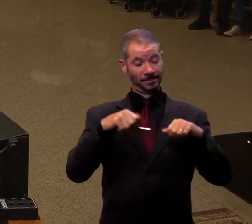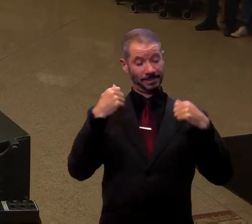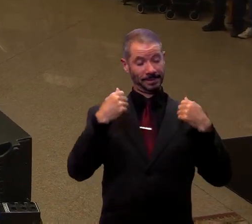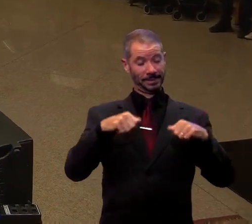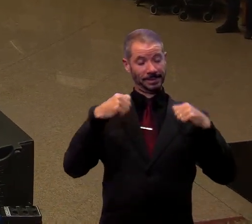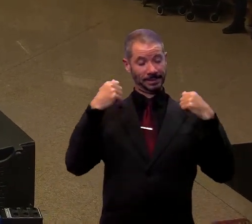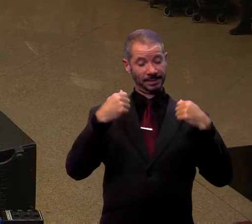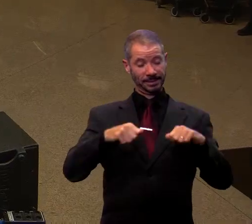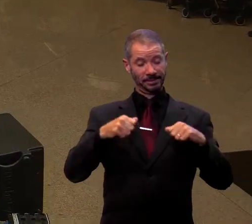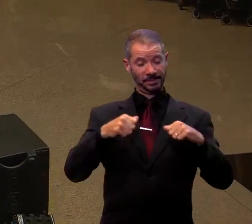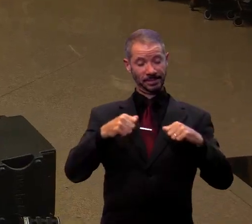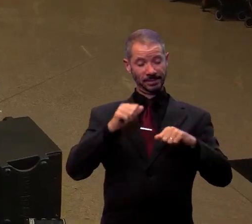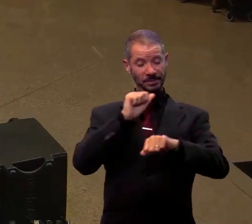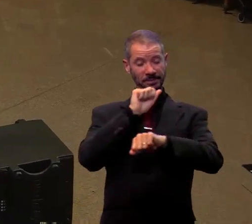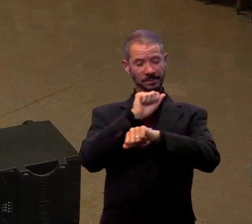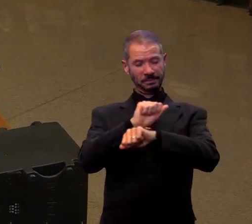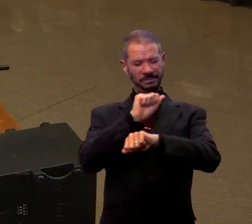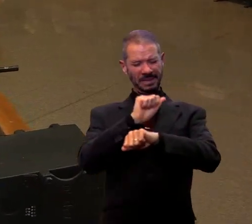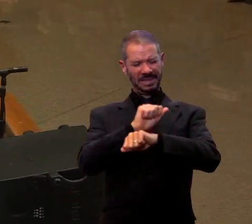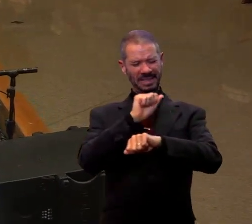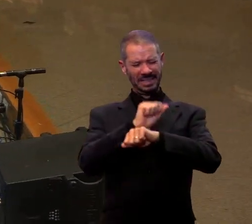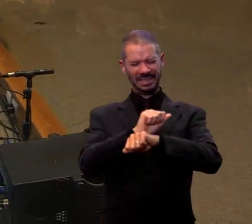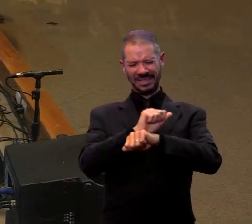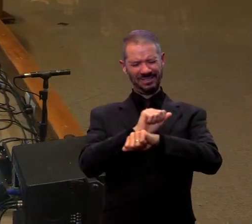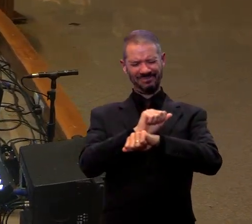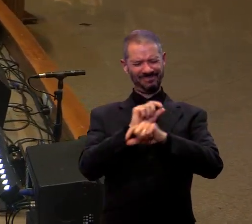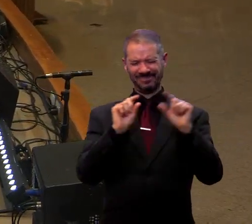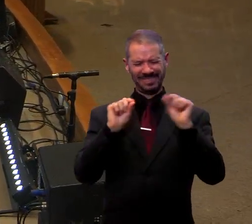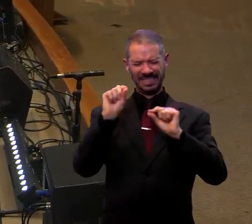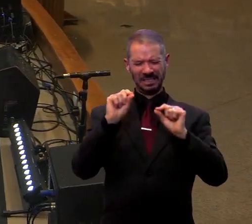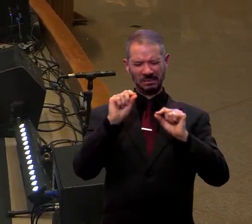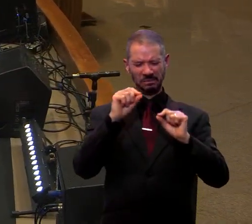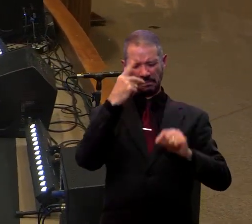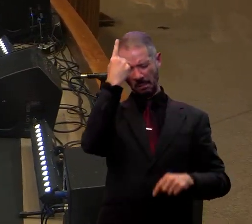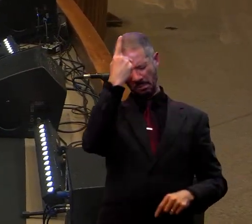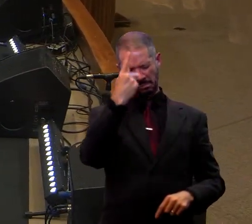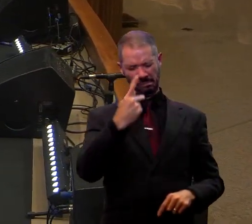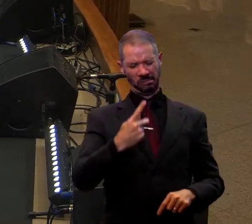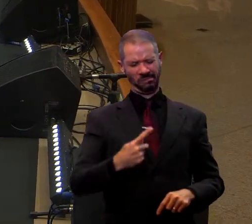precisamos parar de viver no nosso egoísmo,